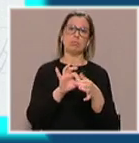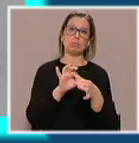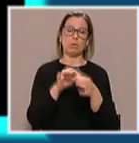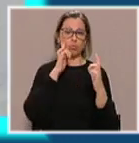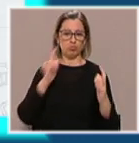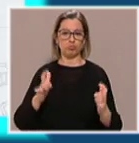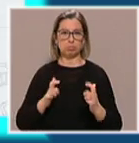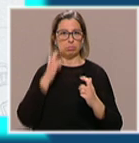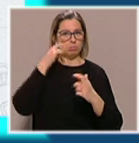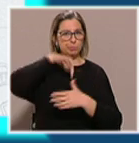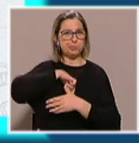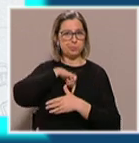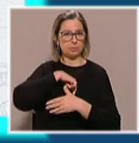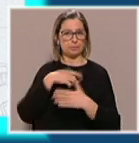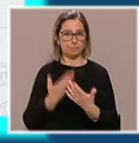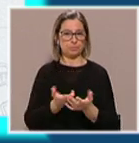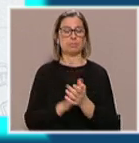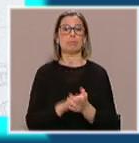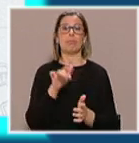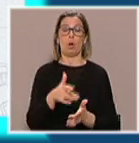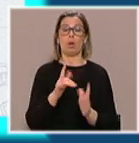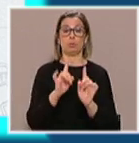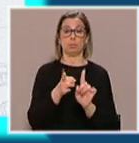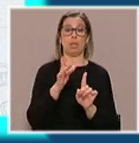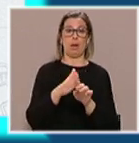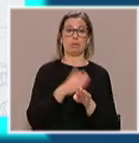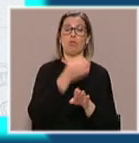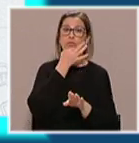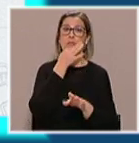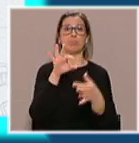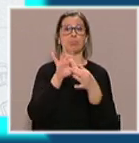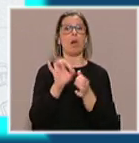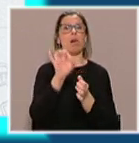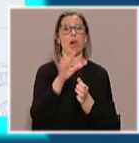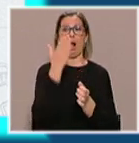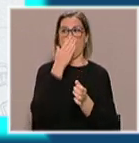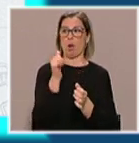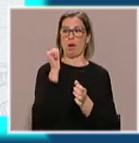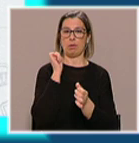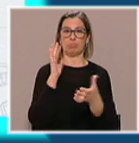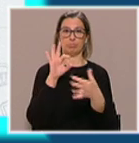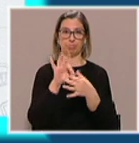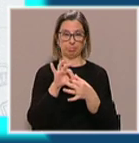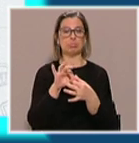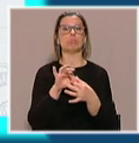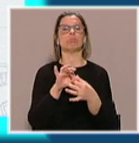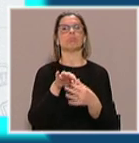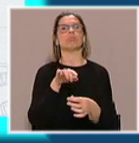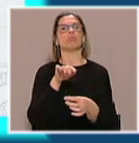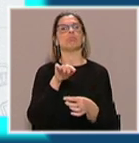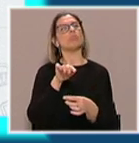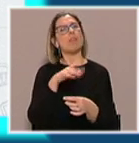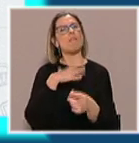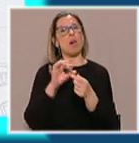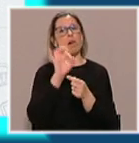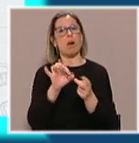aula, pela resposta ao desafio da sessão anterior, em que vos foi solicitado que respondessem a duas questões.